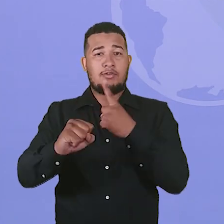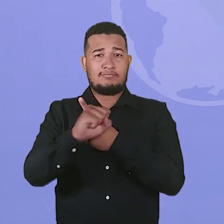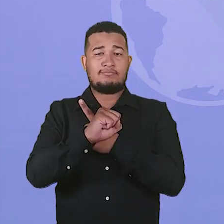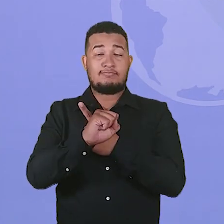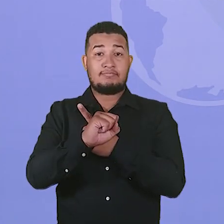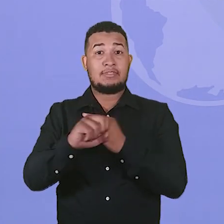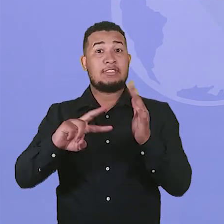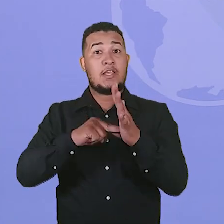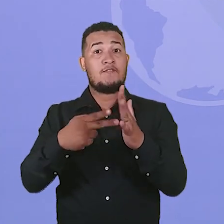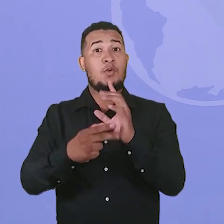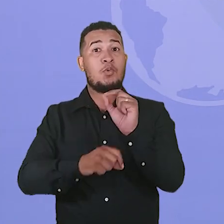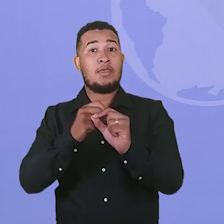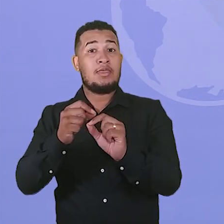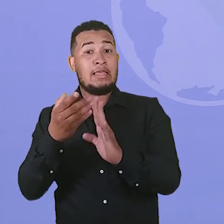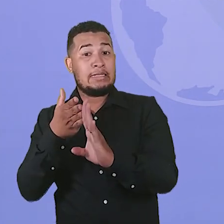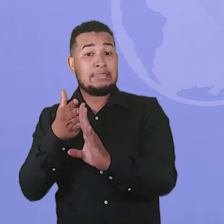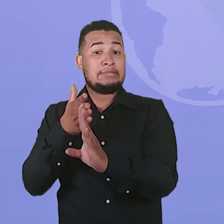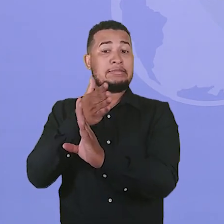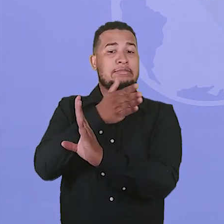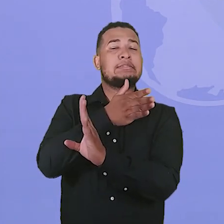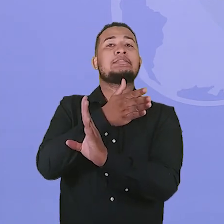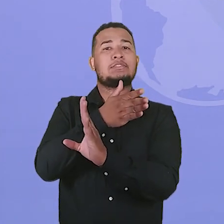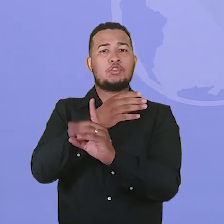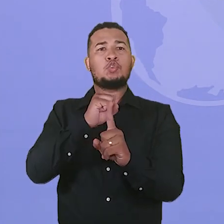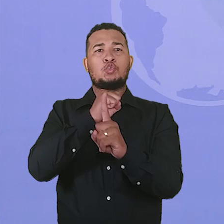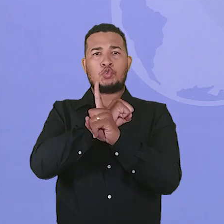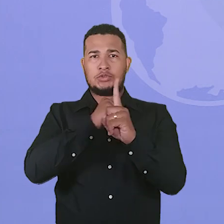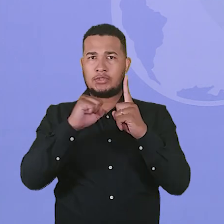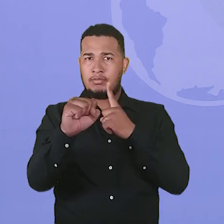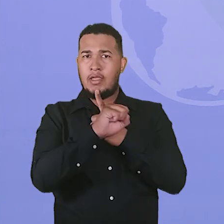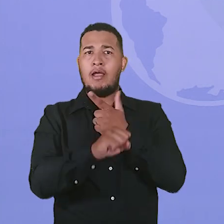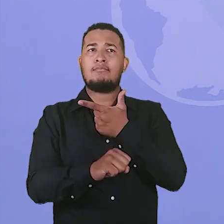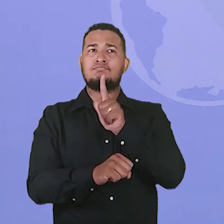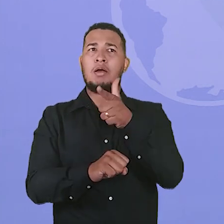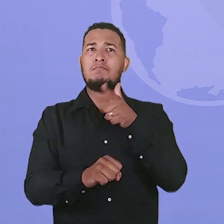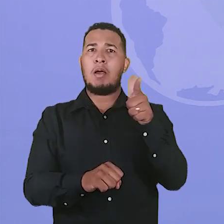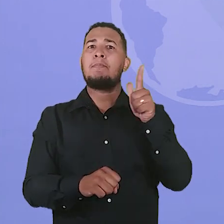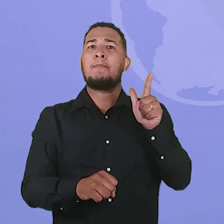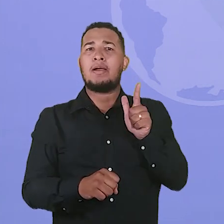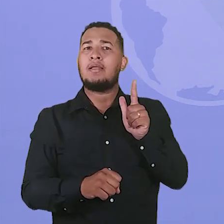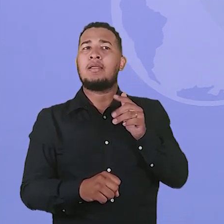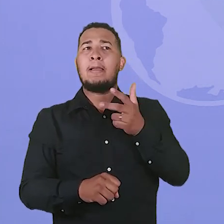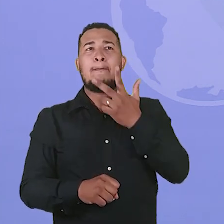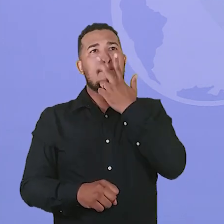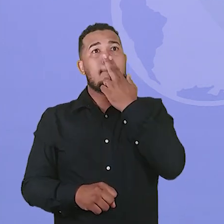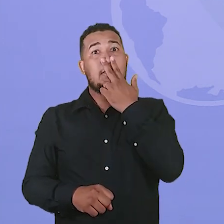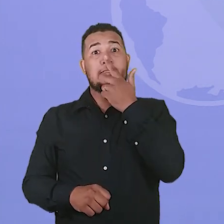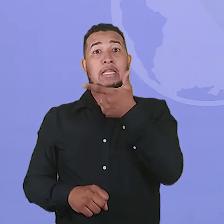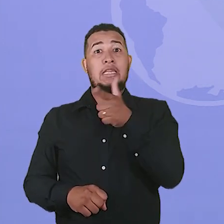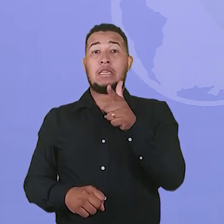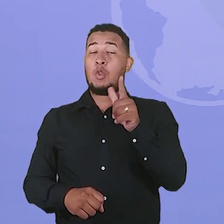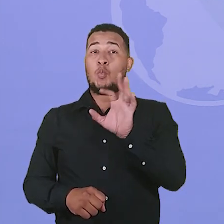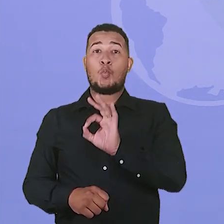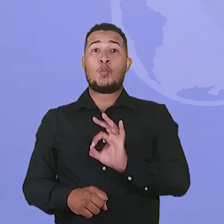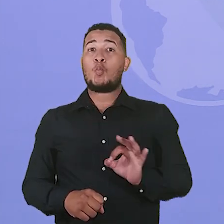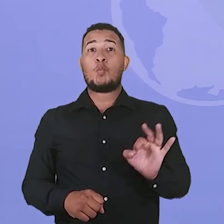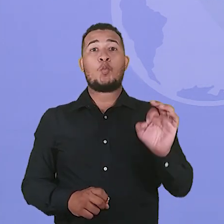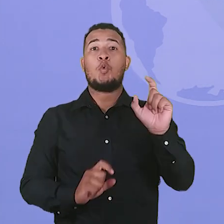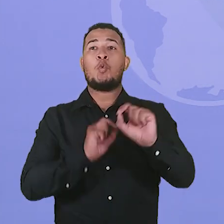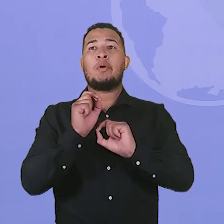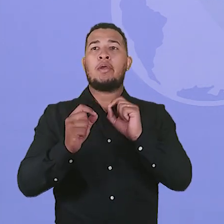dizer que antes, outras sociedades, em outros momentos históricos, não havia